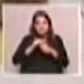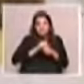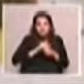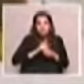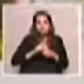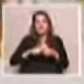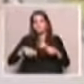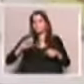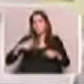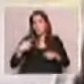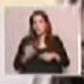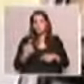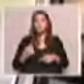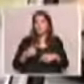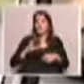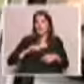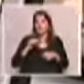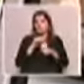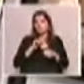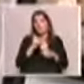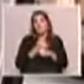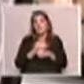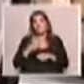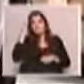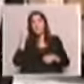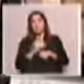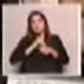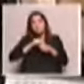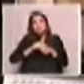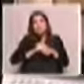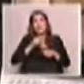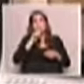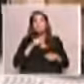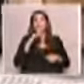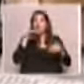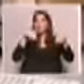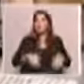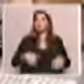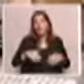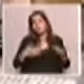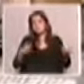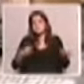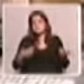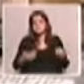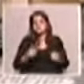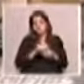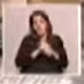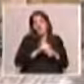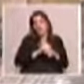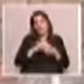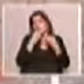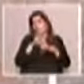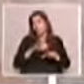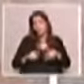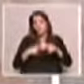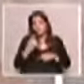possível, o queijo da ilha é muito útil porque muitas vezes vem ralado, é fácil ter por exemplo congelado e não perde tantas porque ser ralado, ele já perdeu tanta coisa por ser ralado, já não